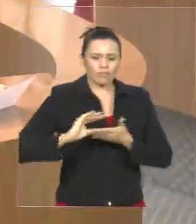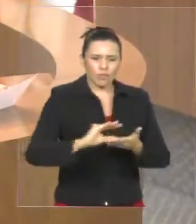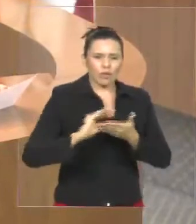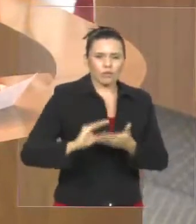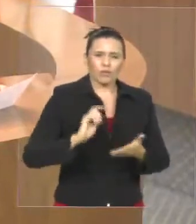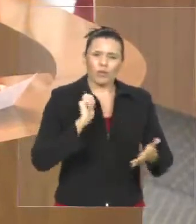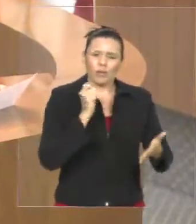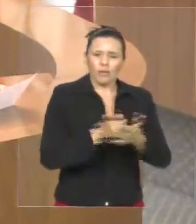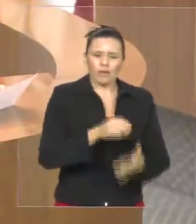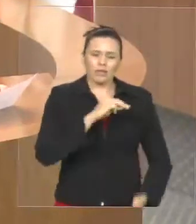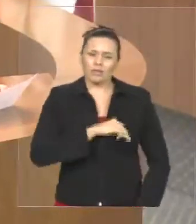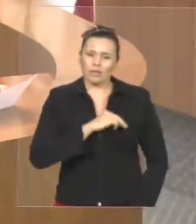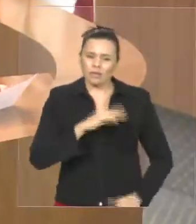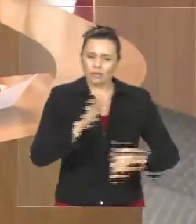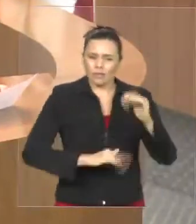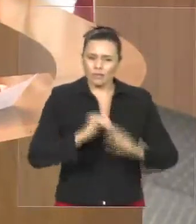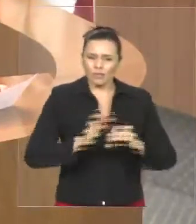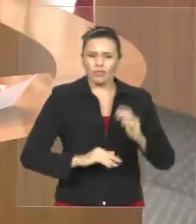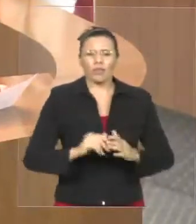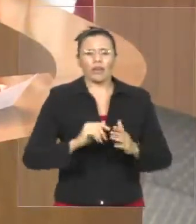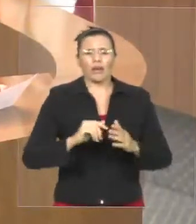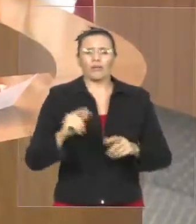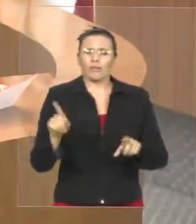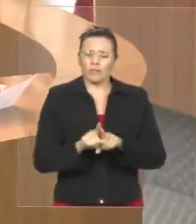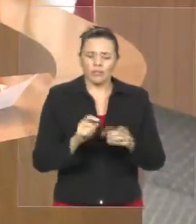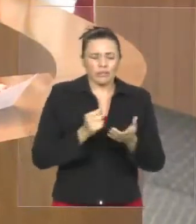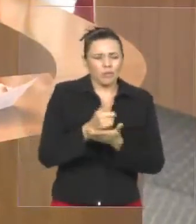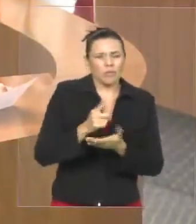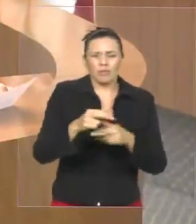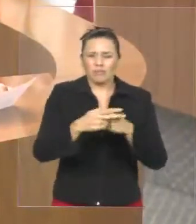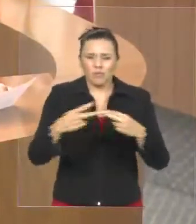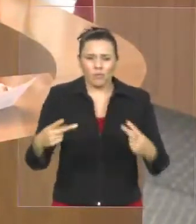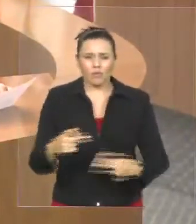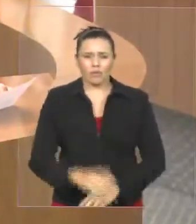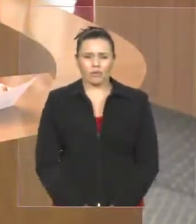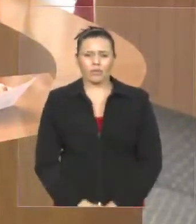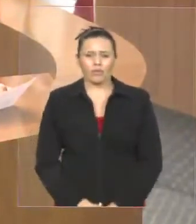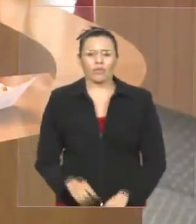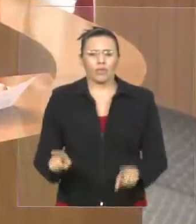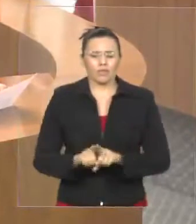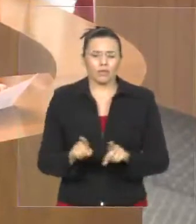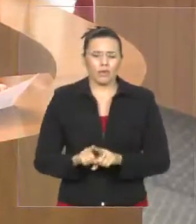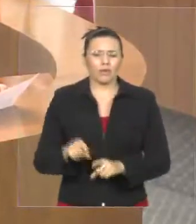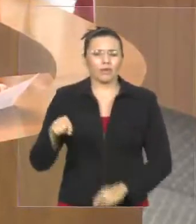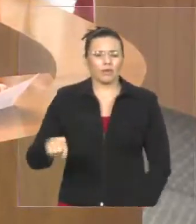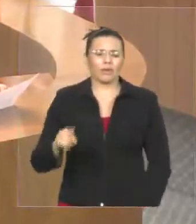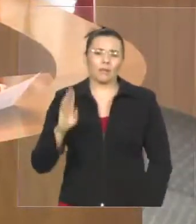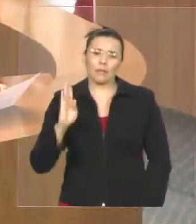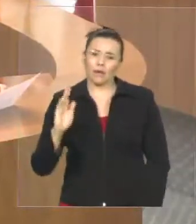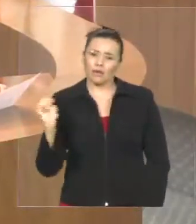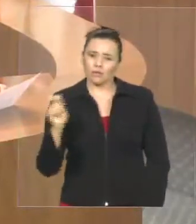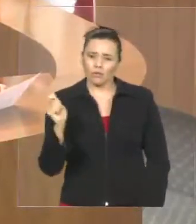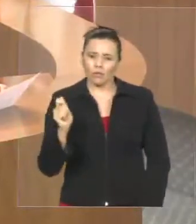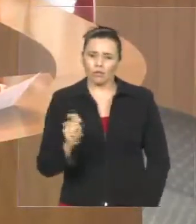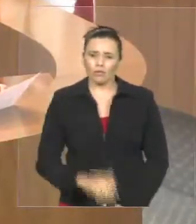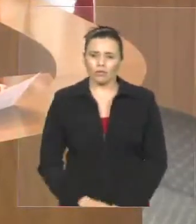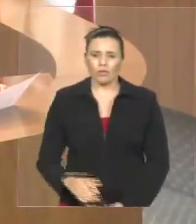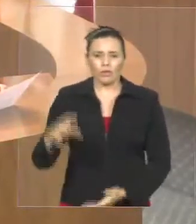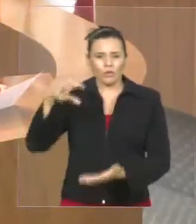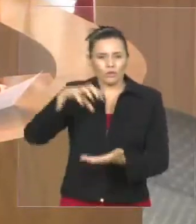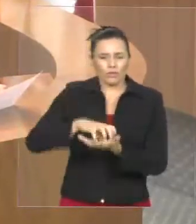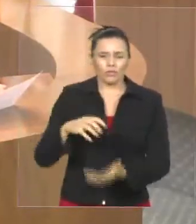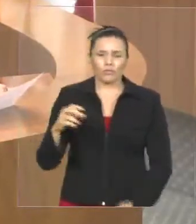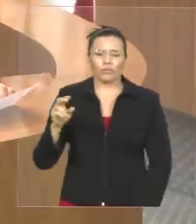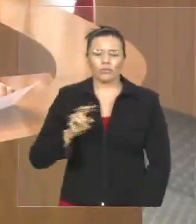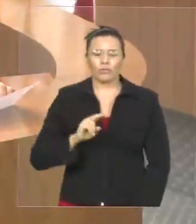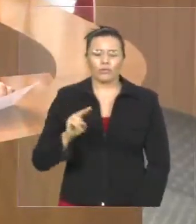unidades, além delas também, em Barra do Corda e o Centro Ninar, essas unidades dão um custeio de 22